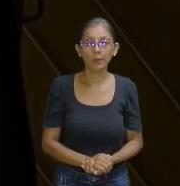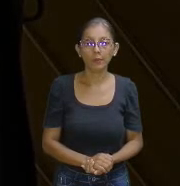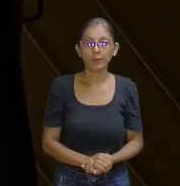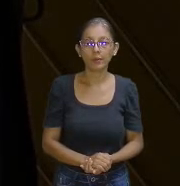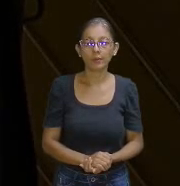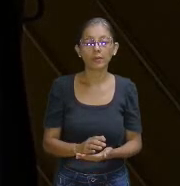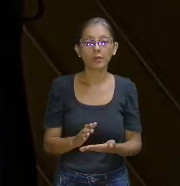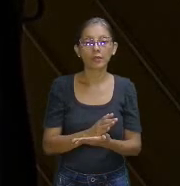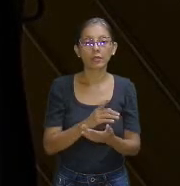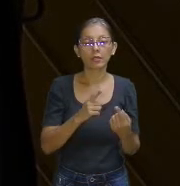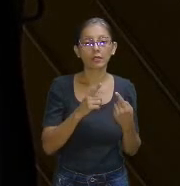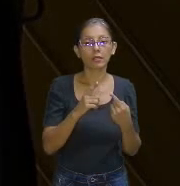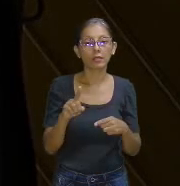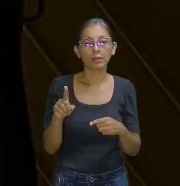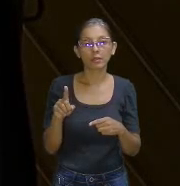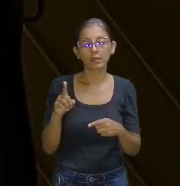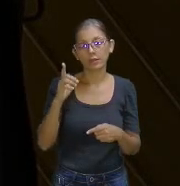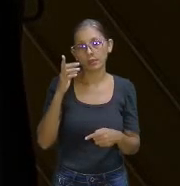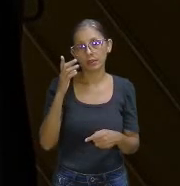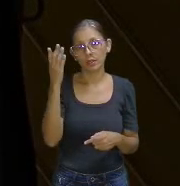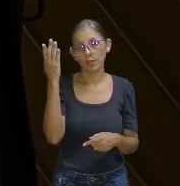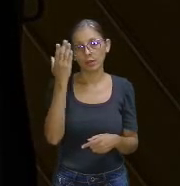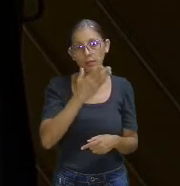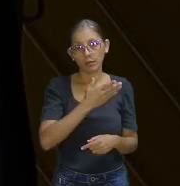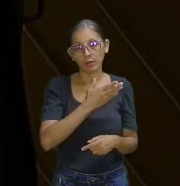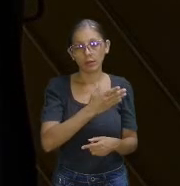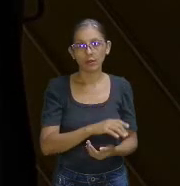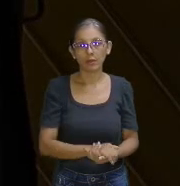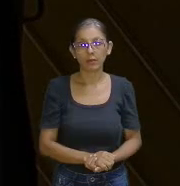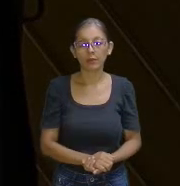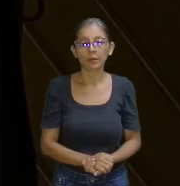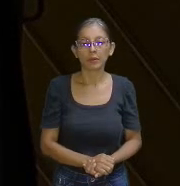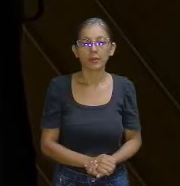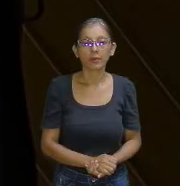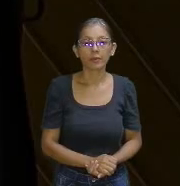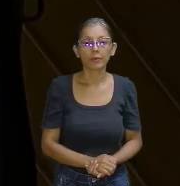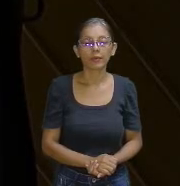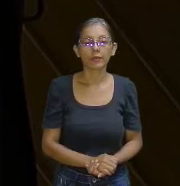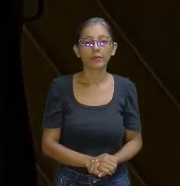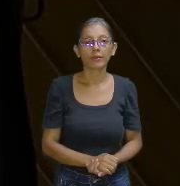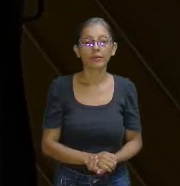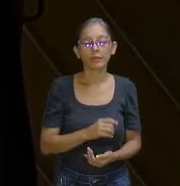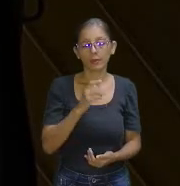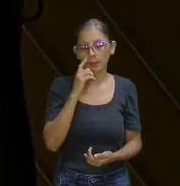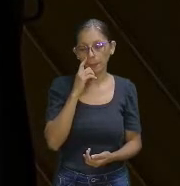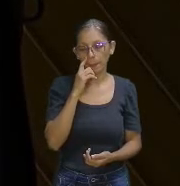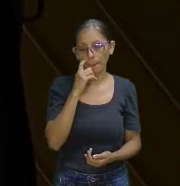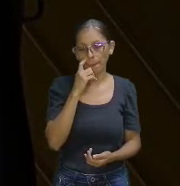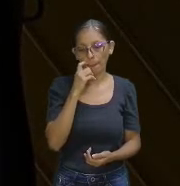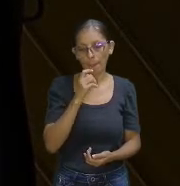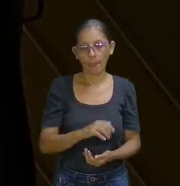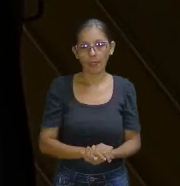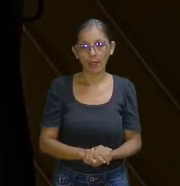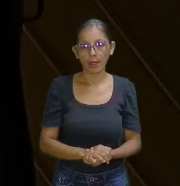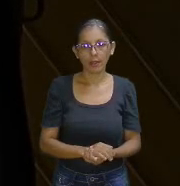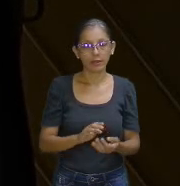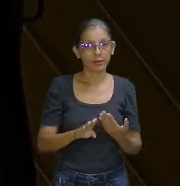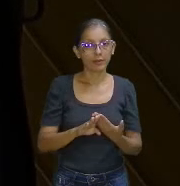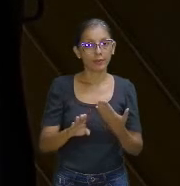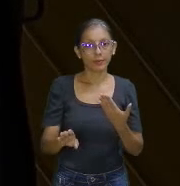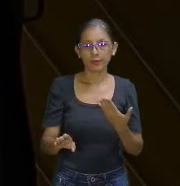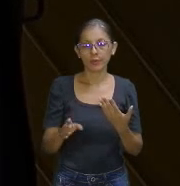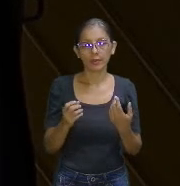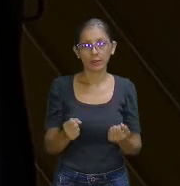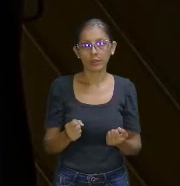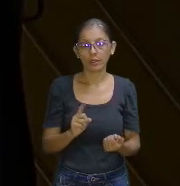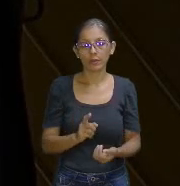alegado, o demonstrativo de irregularidade dos atos partidários, acostado à inicial. Rejeito também esta